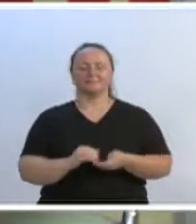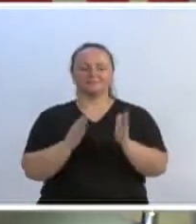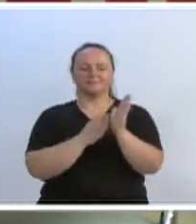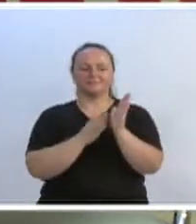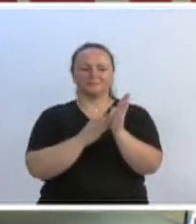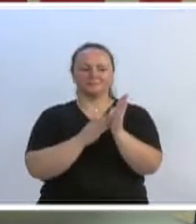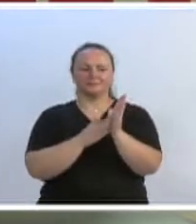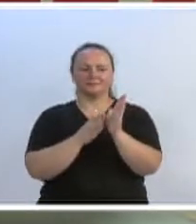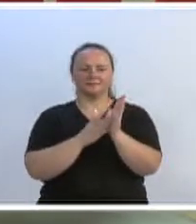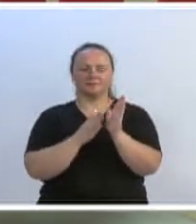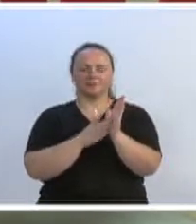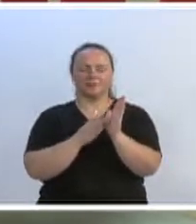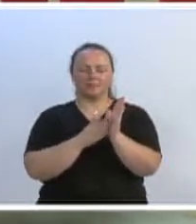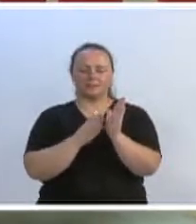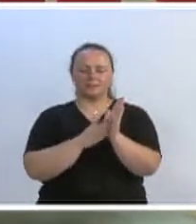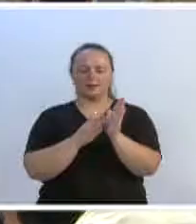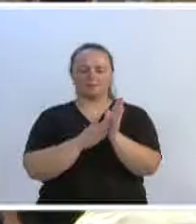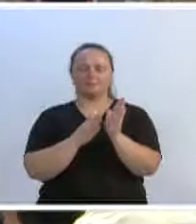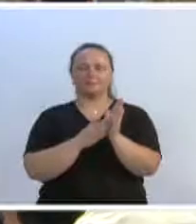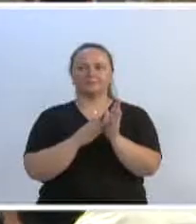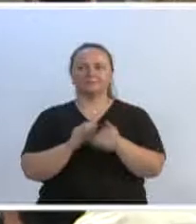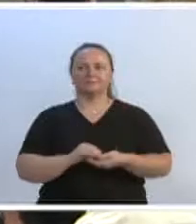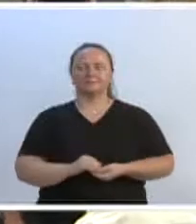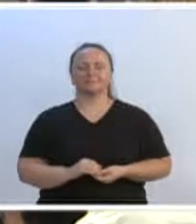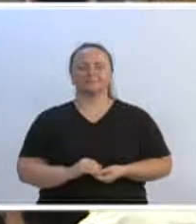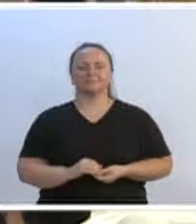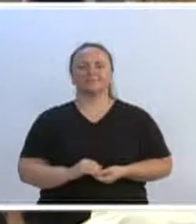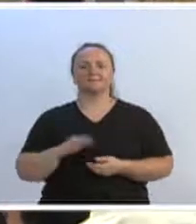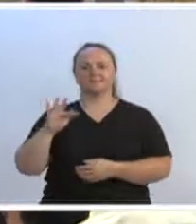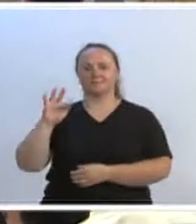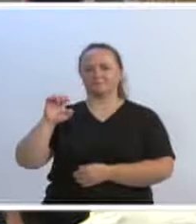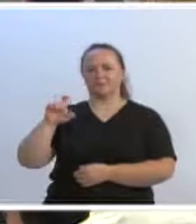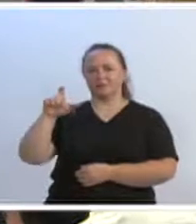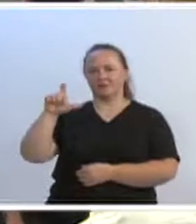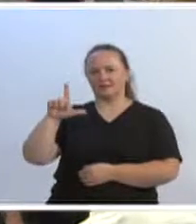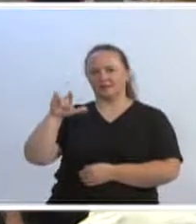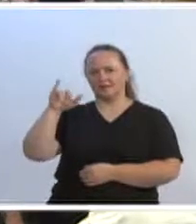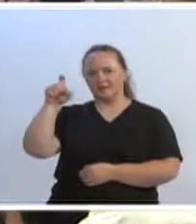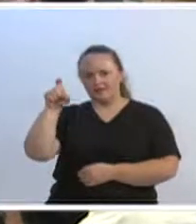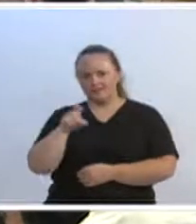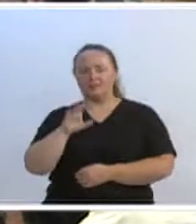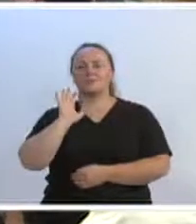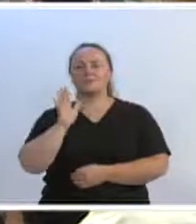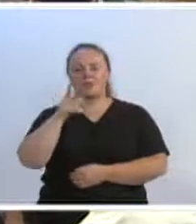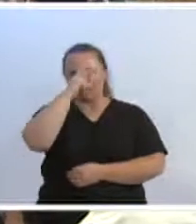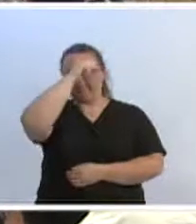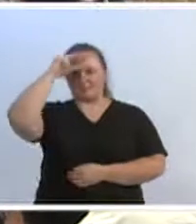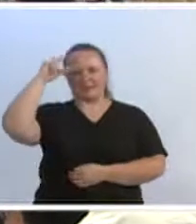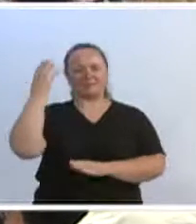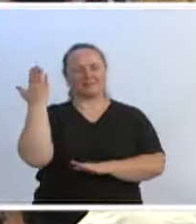A Sueli Petri, diretora do Patrimônio Histórico e Museológico da Fundação Cultural de